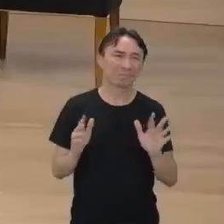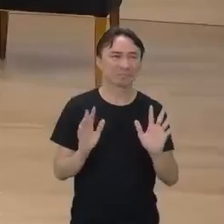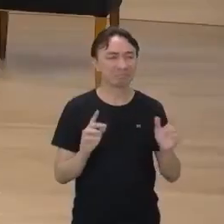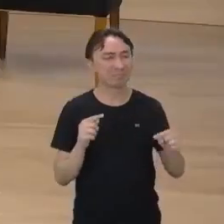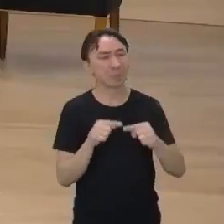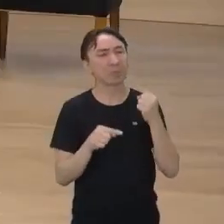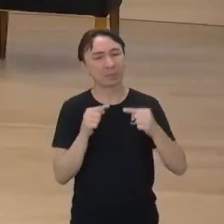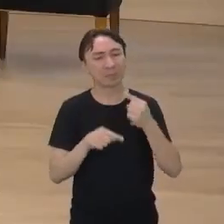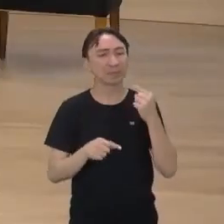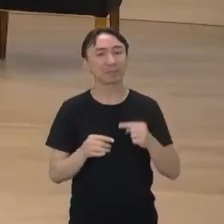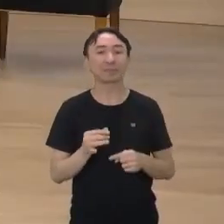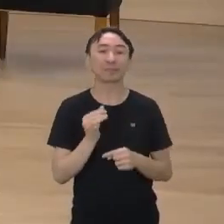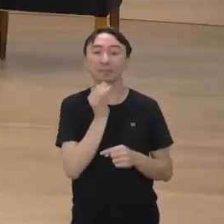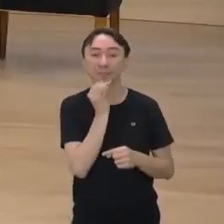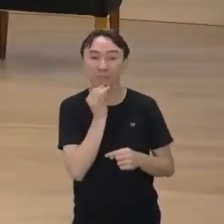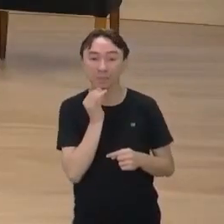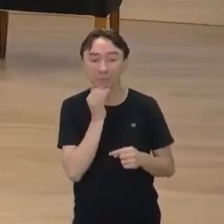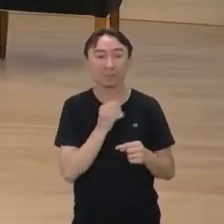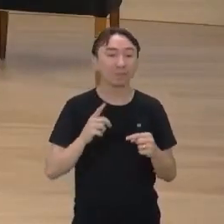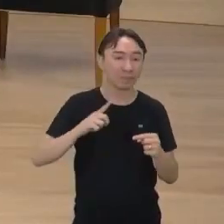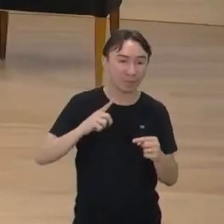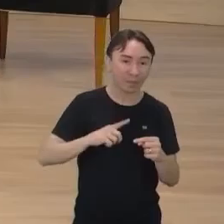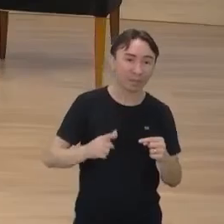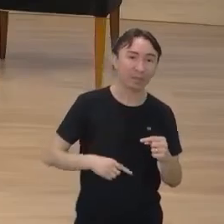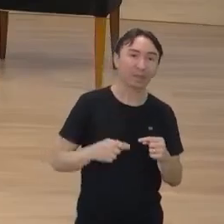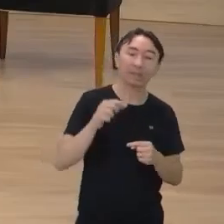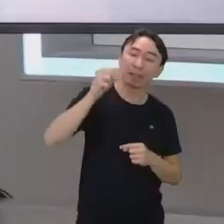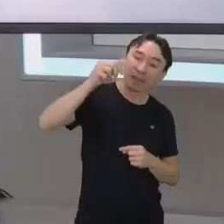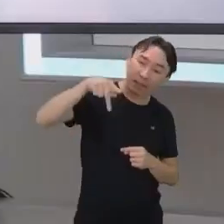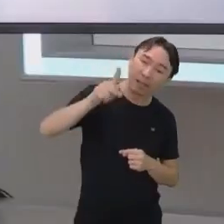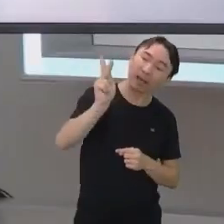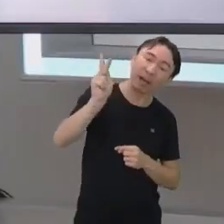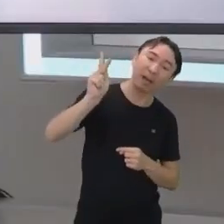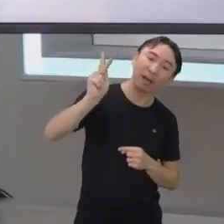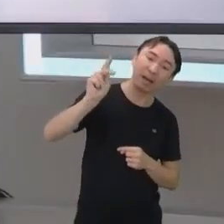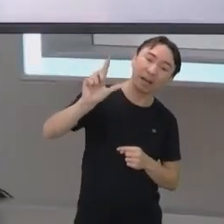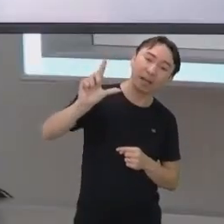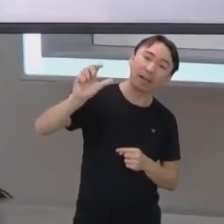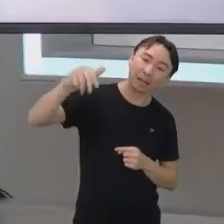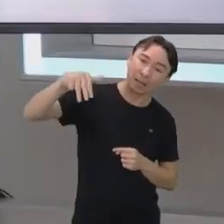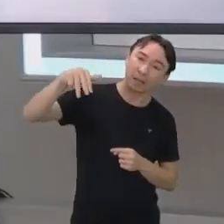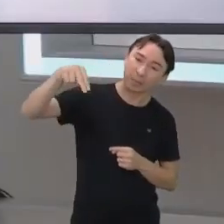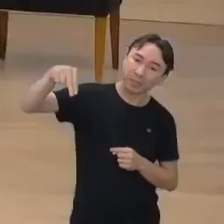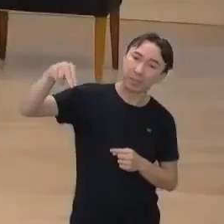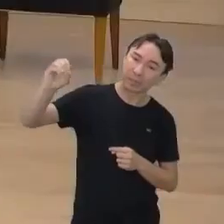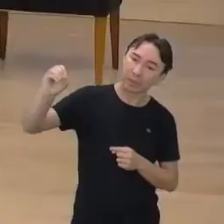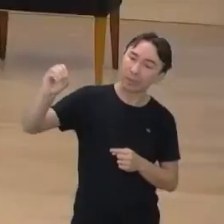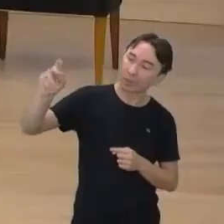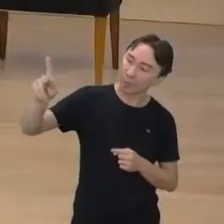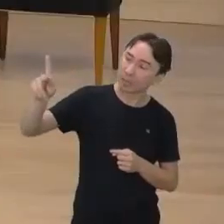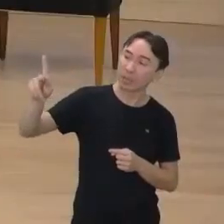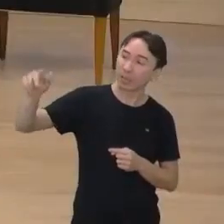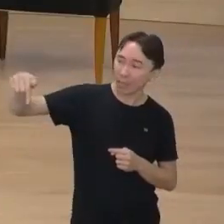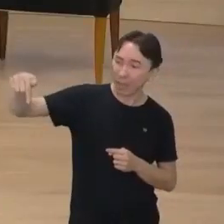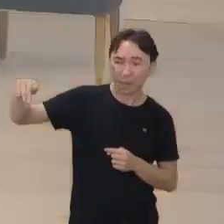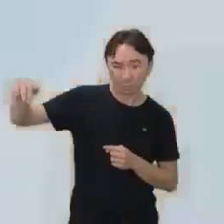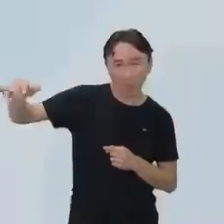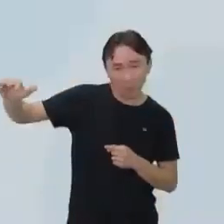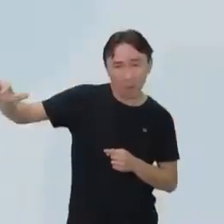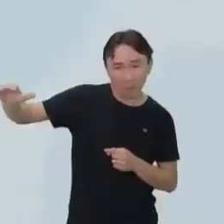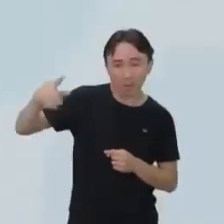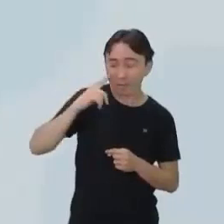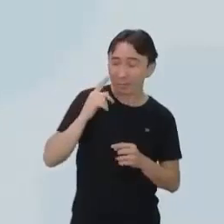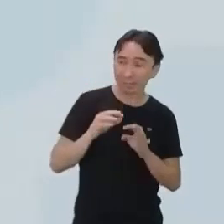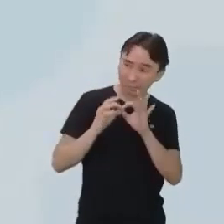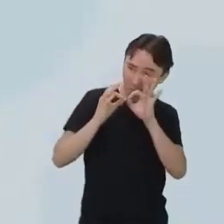mais camadas, o raio do átomo, né, o chamado raio atômico, é maior, né? Porque conforme a